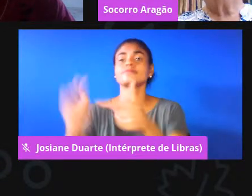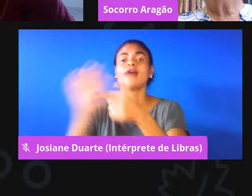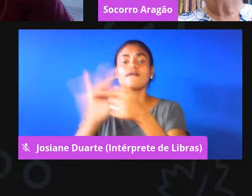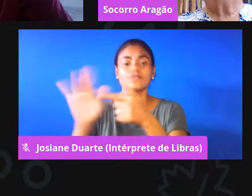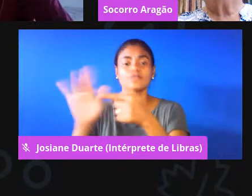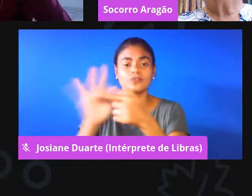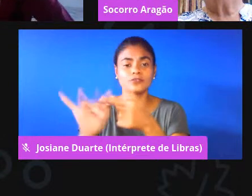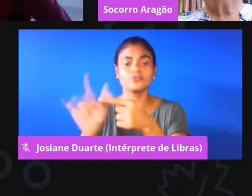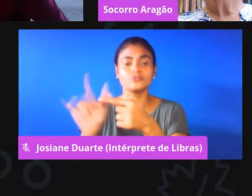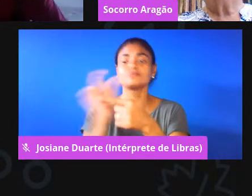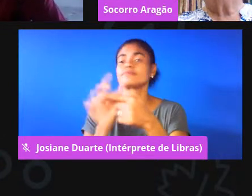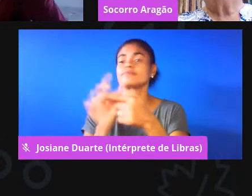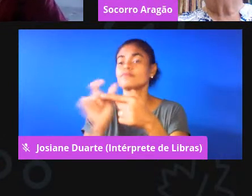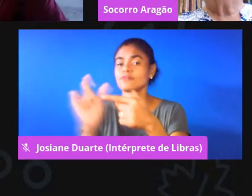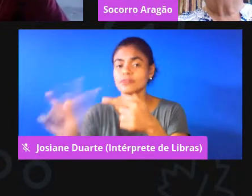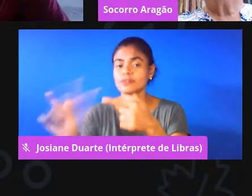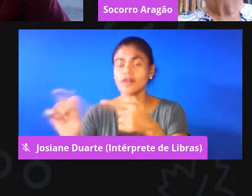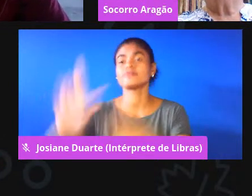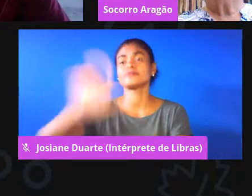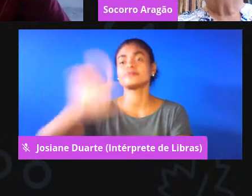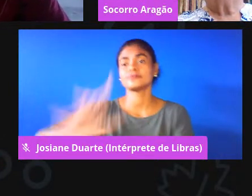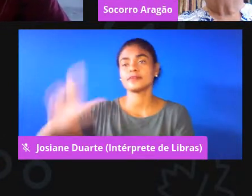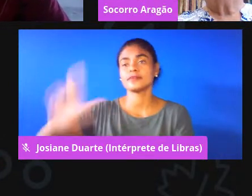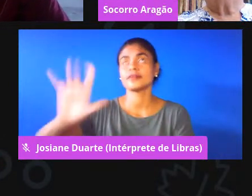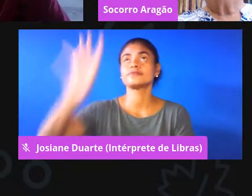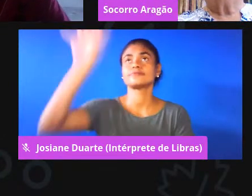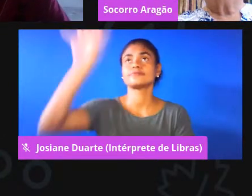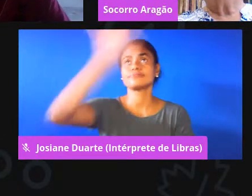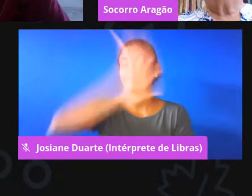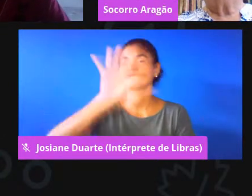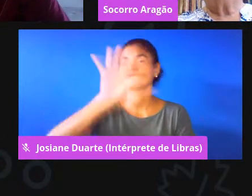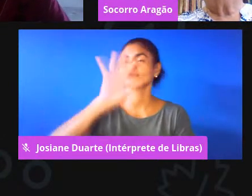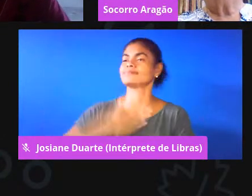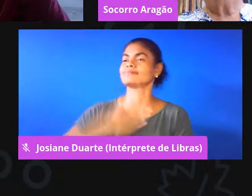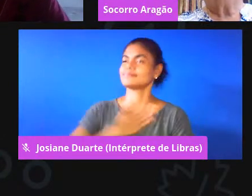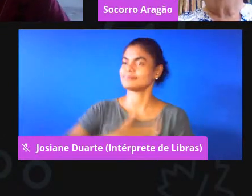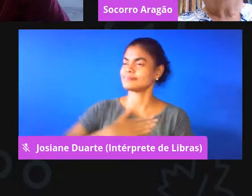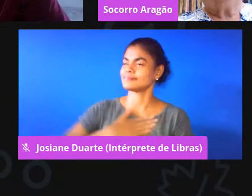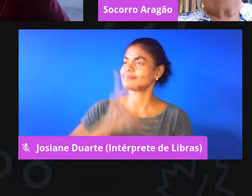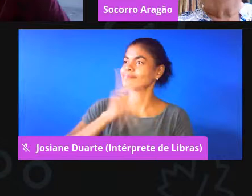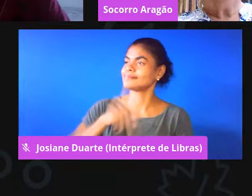e literatura regional. Grande prazer, professora. Seja